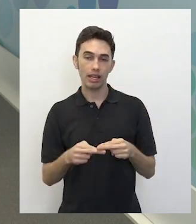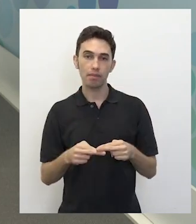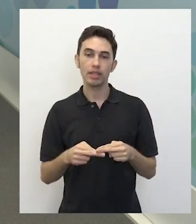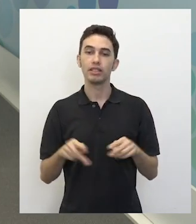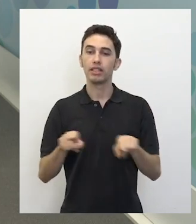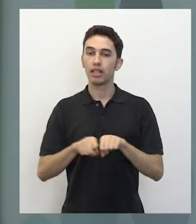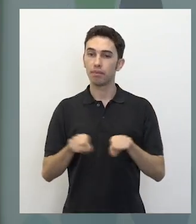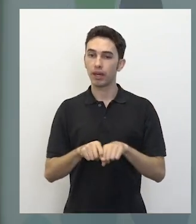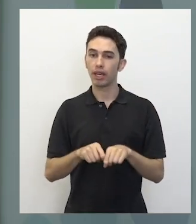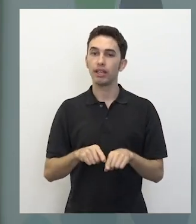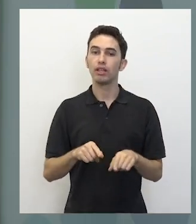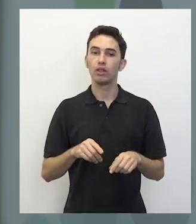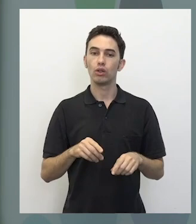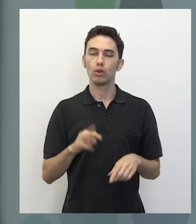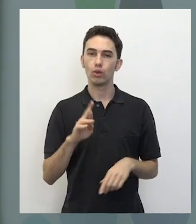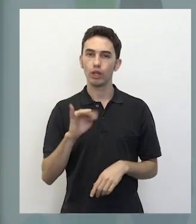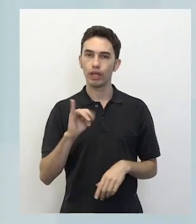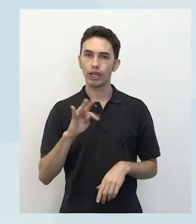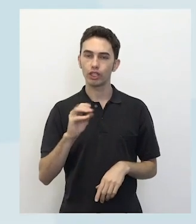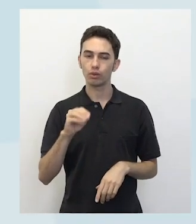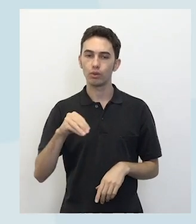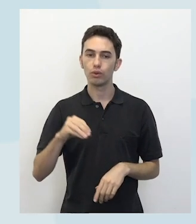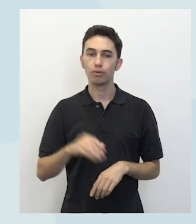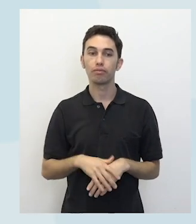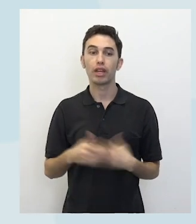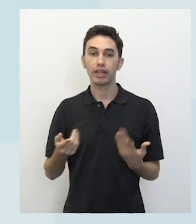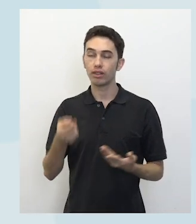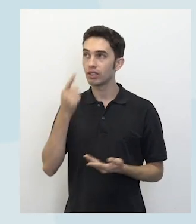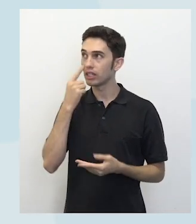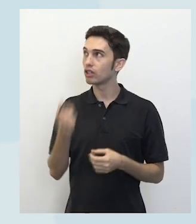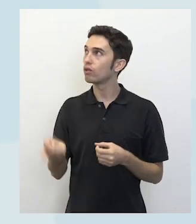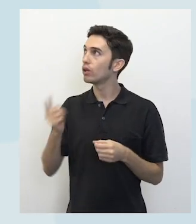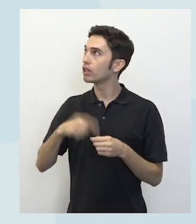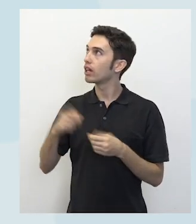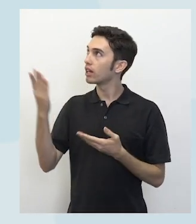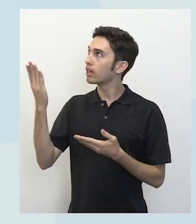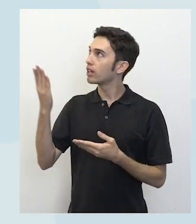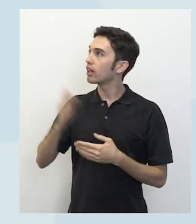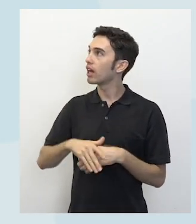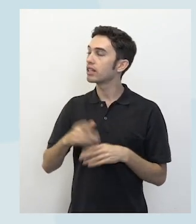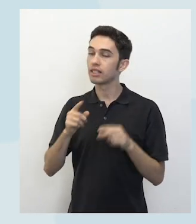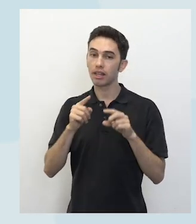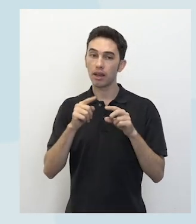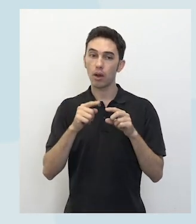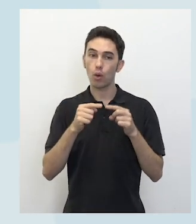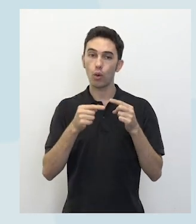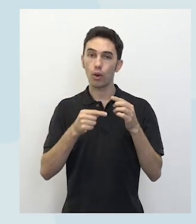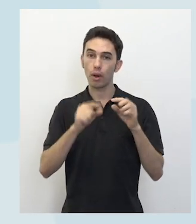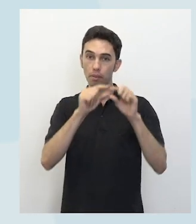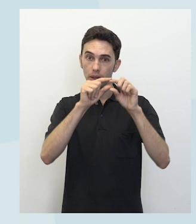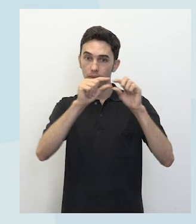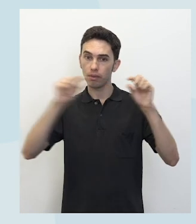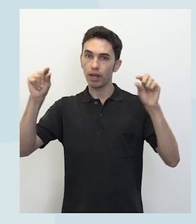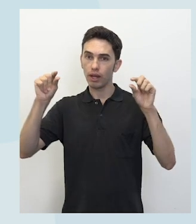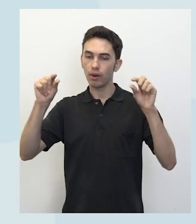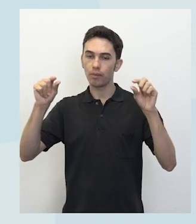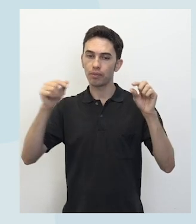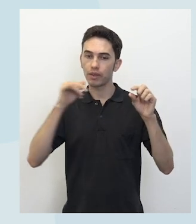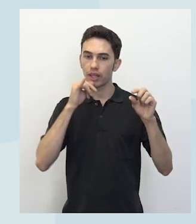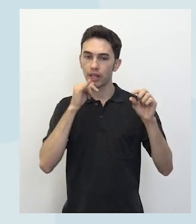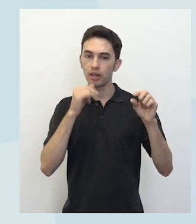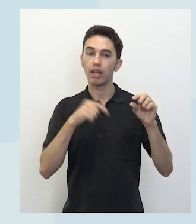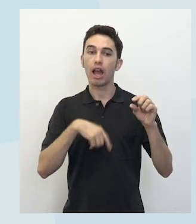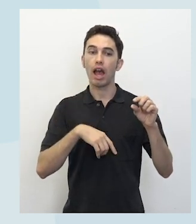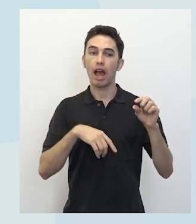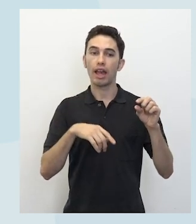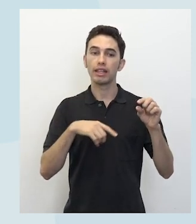ritmo. Né, das rimas. Então, se a gente voltar para a tela, eu tenho o primeiro verso, eu vou direto para a última palavra, tá, gente? Ó, eu tenho o